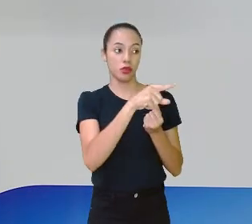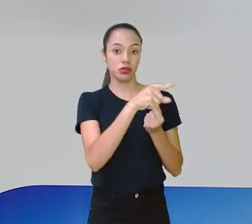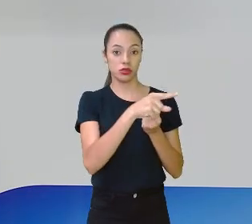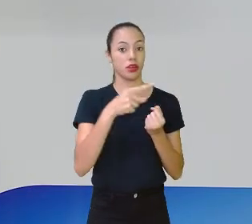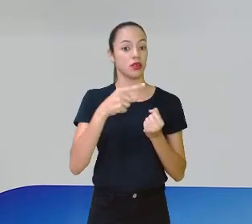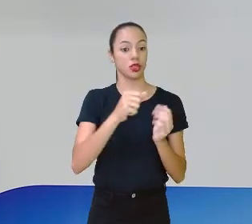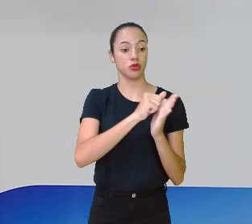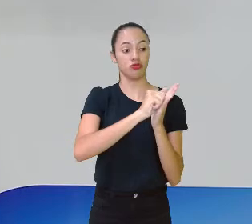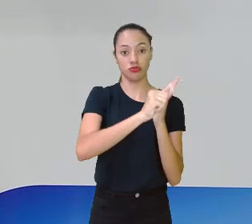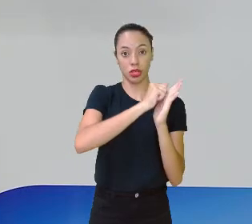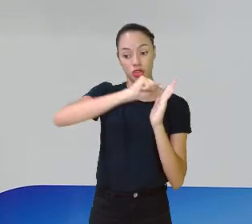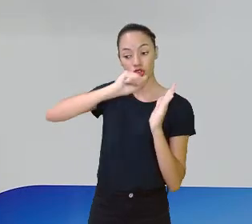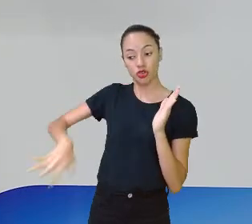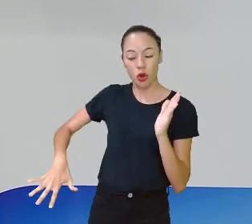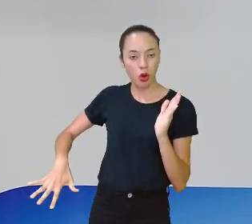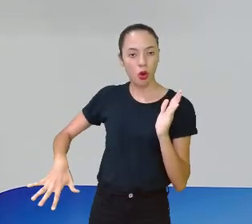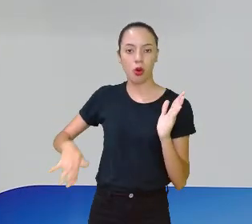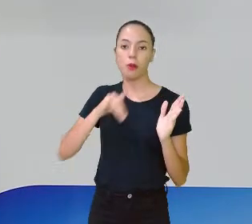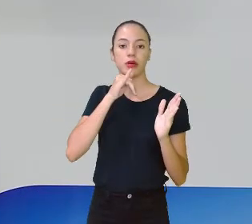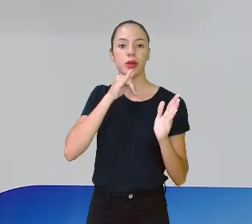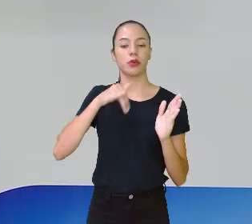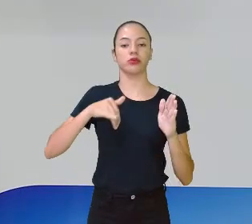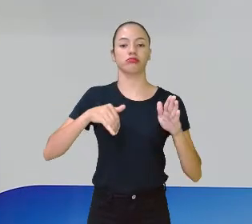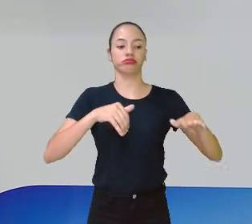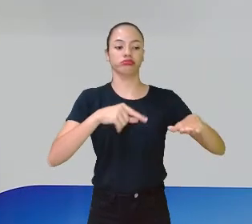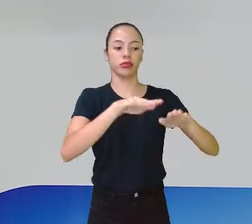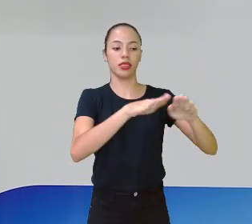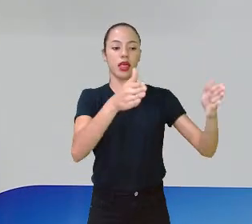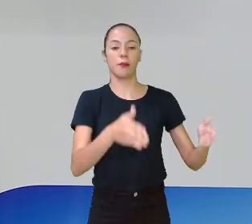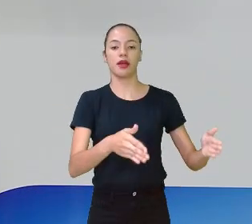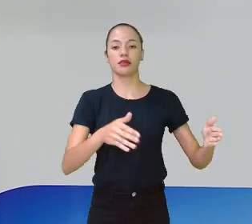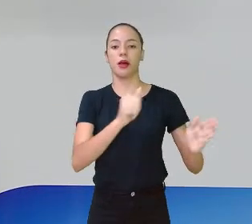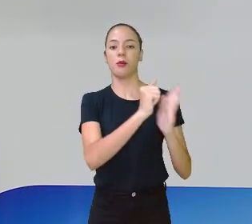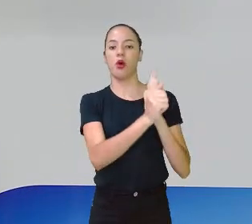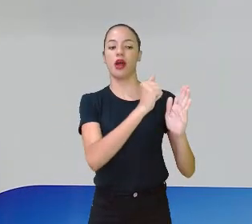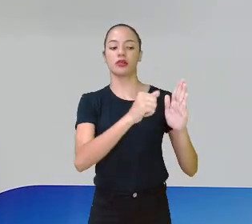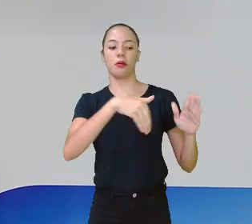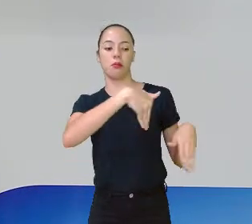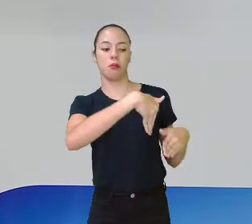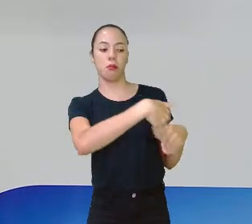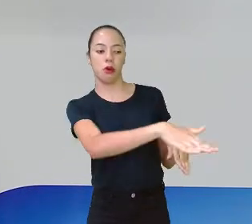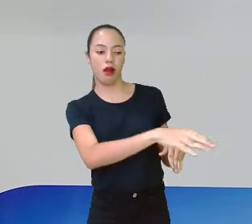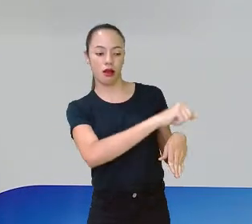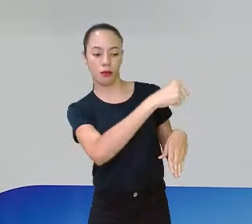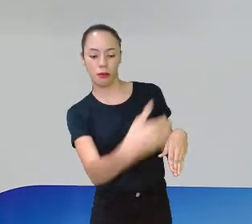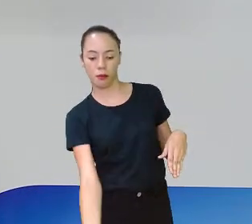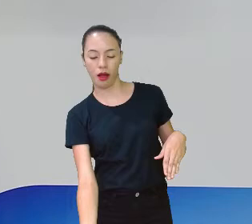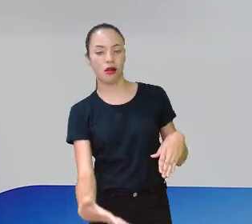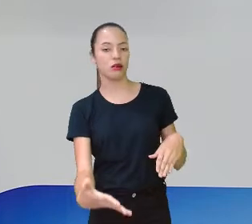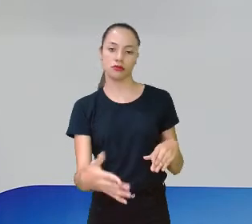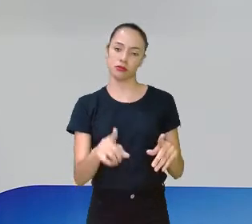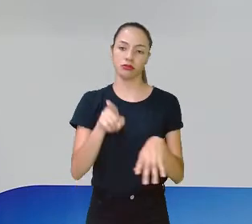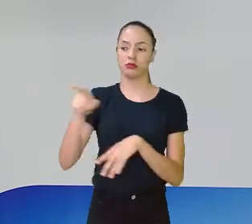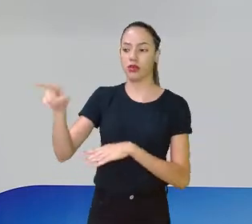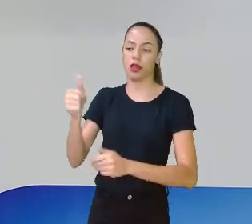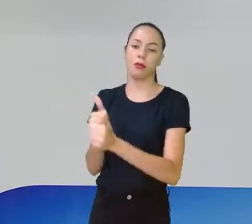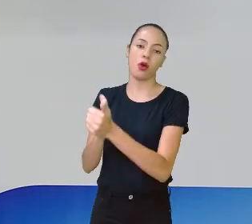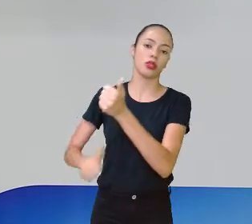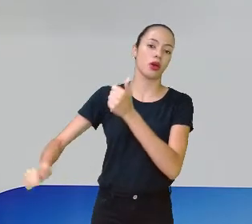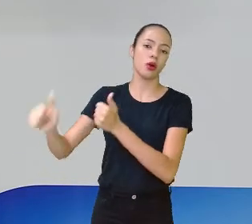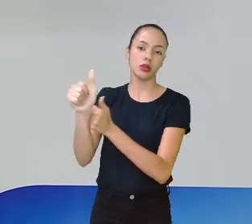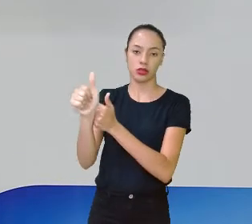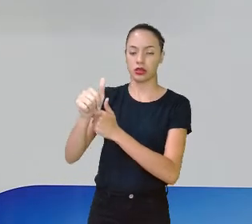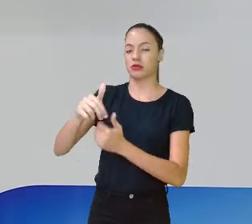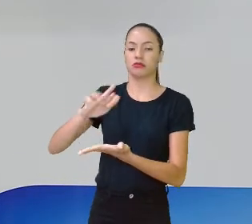sua. Ele passou e a borracha caiu. Então, dá oportunidade do estudante ele ser protagonista de cada momento,